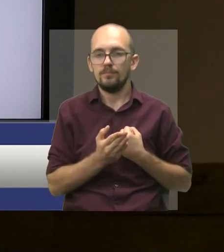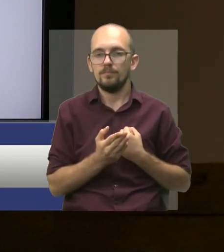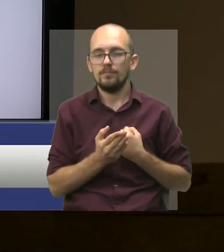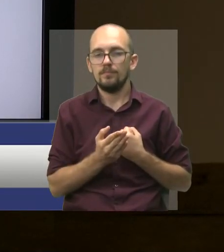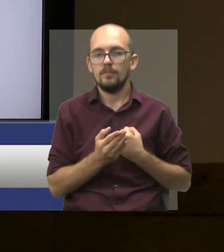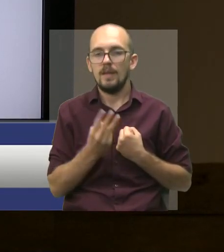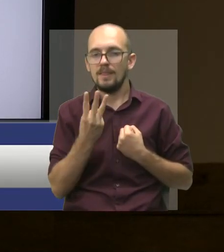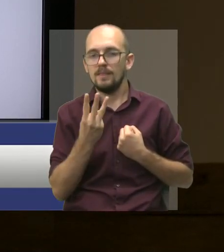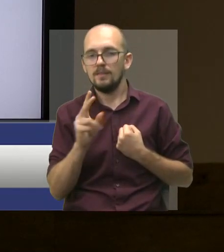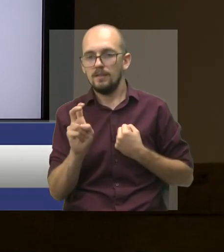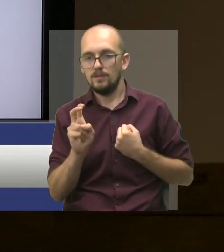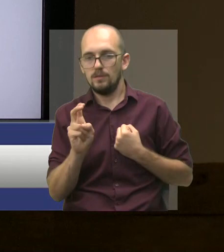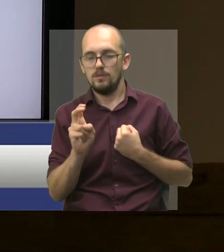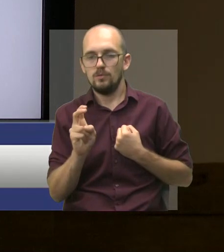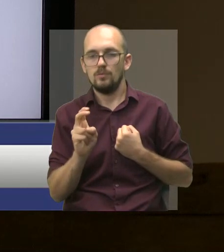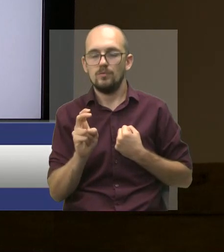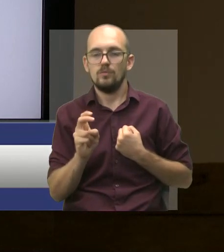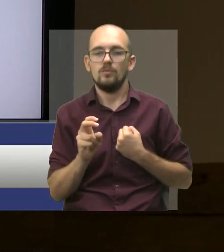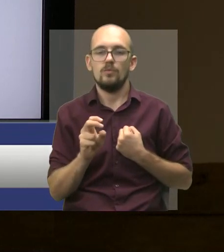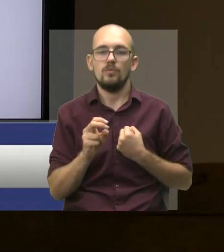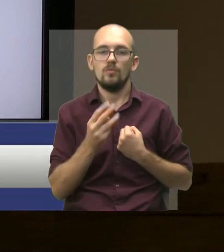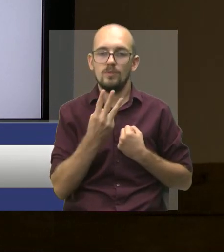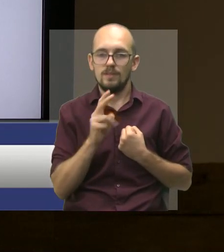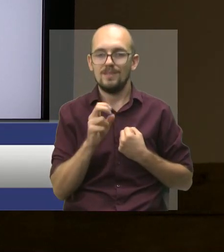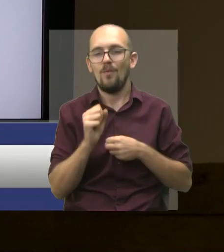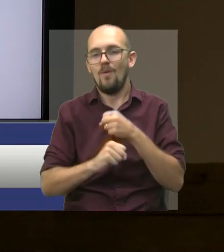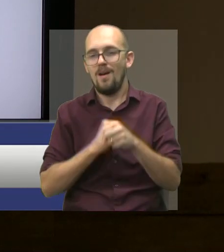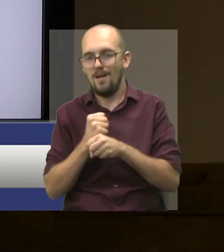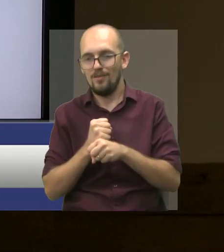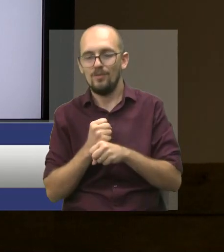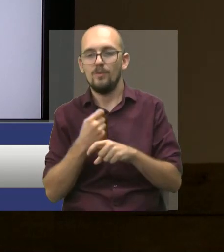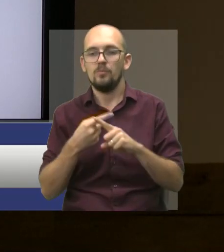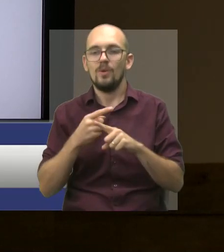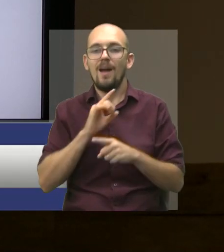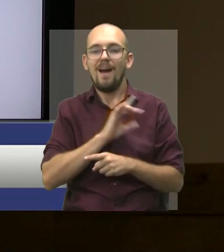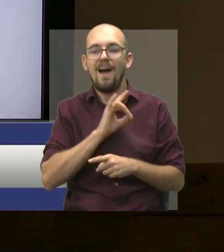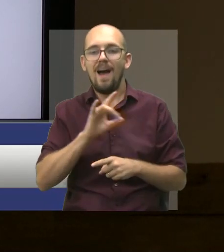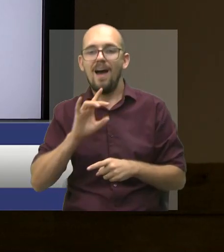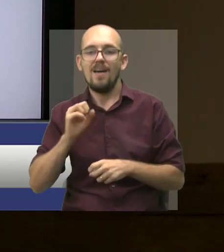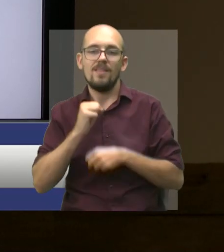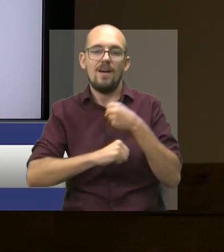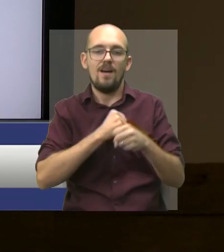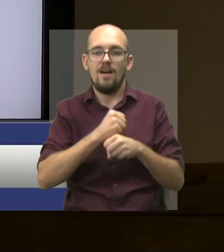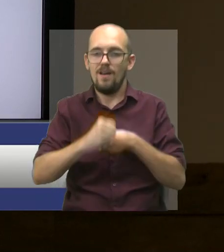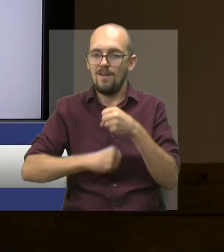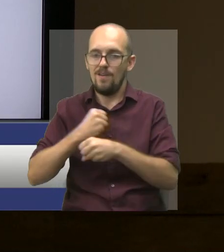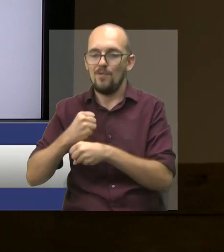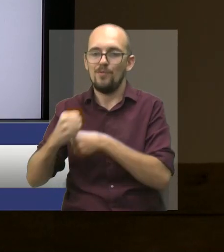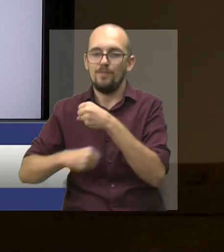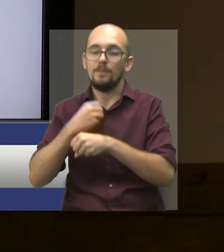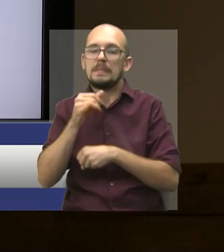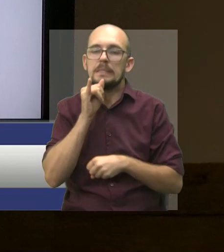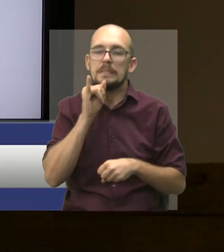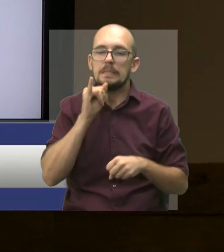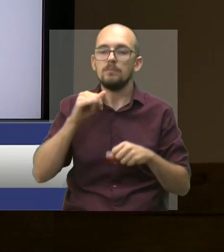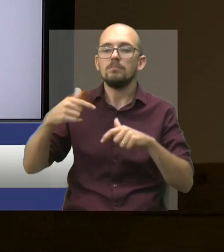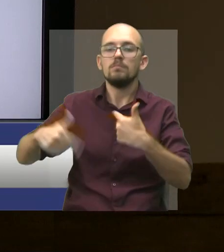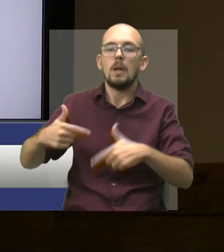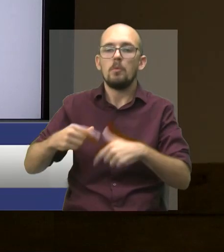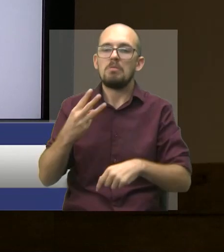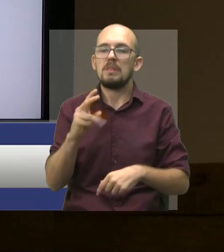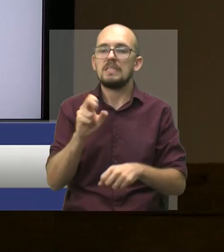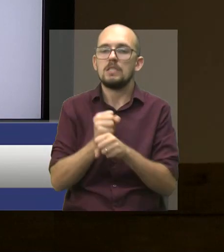uma parte do salário a cada 35 anos para cada ano de parlamentar. Então, quer dizer, se ele trabalhou 35 anos